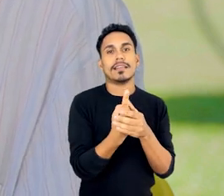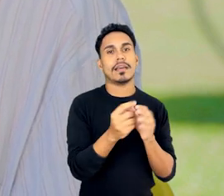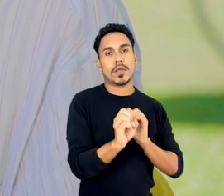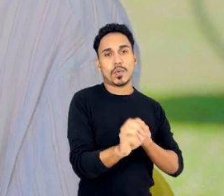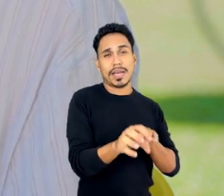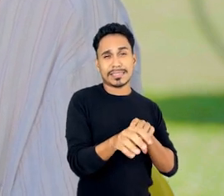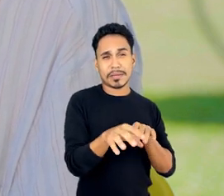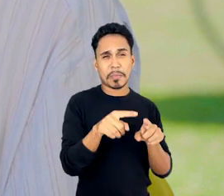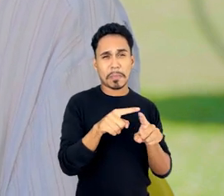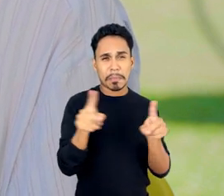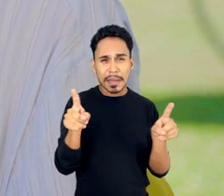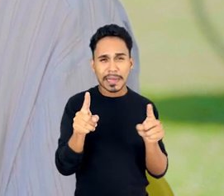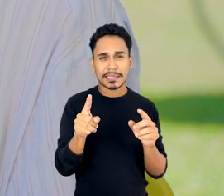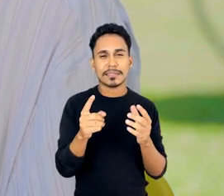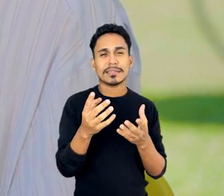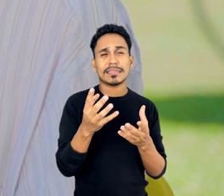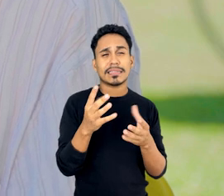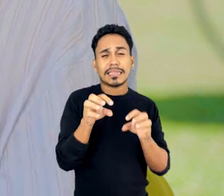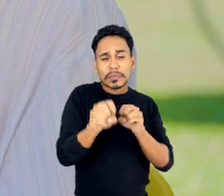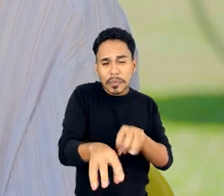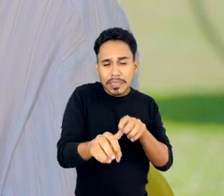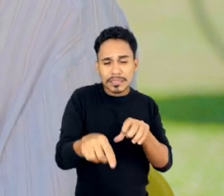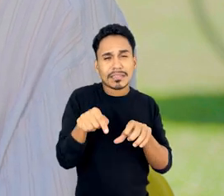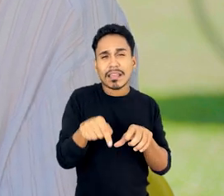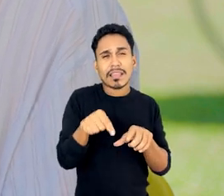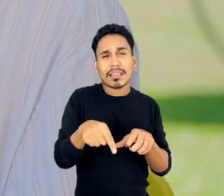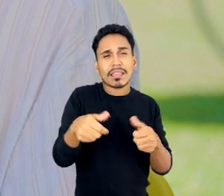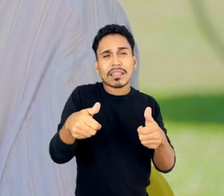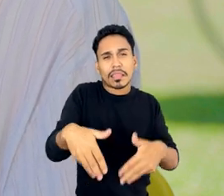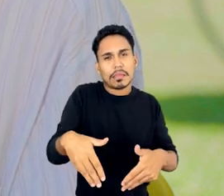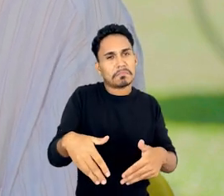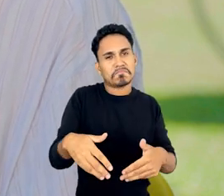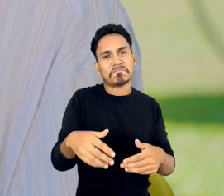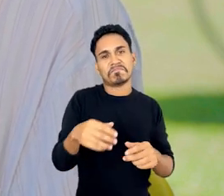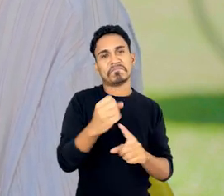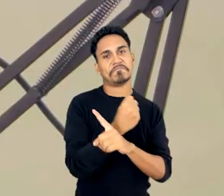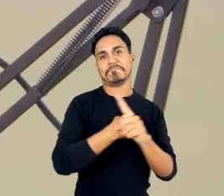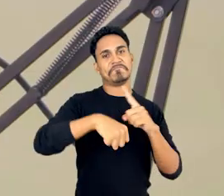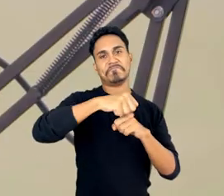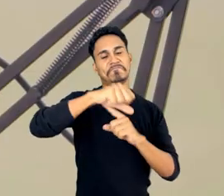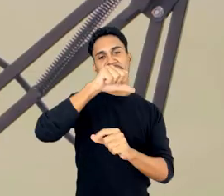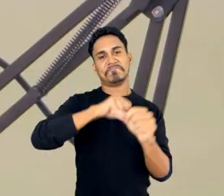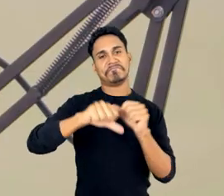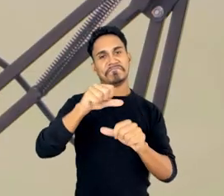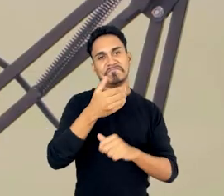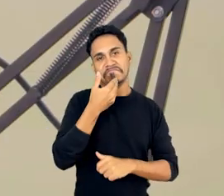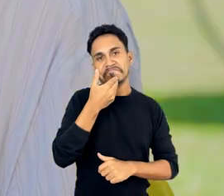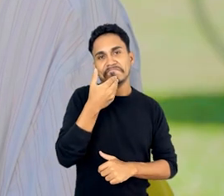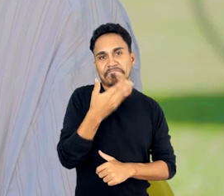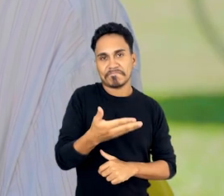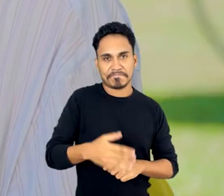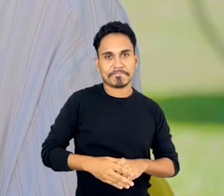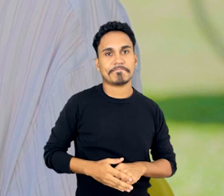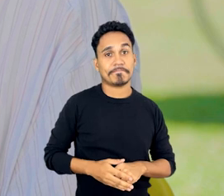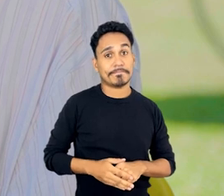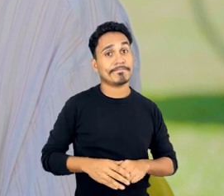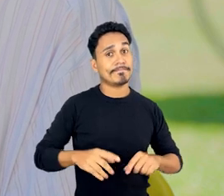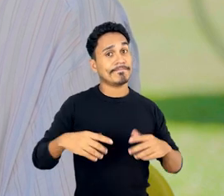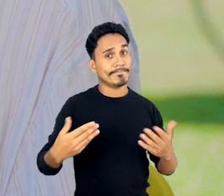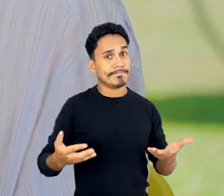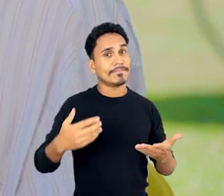for de qualidade não vale muito do ponto de vista de transformação Ah então acredito